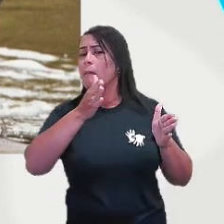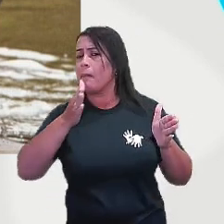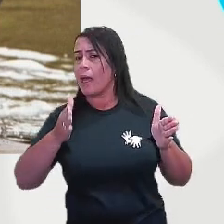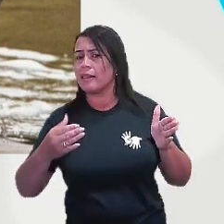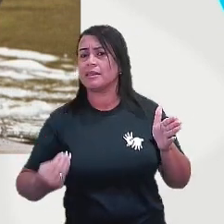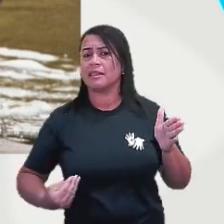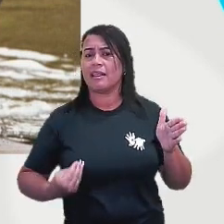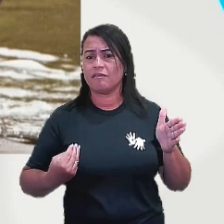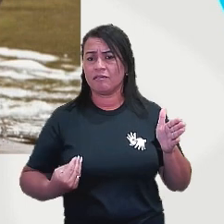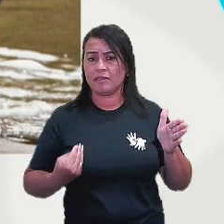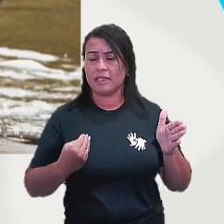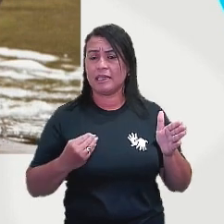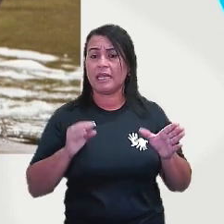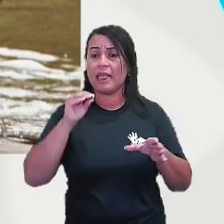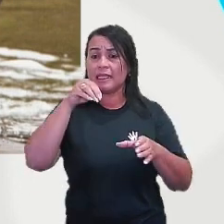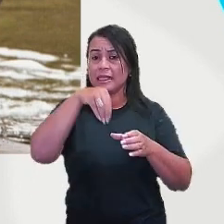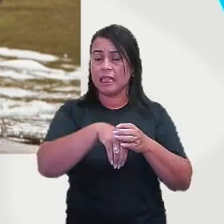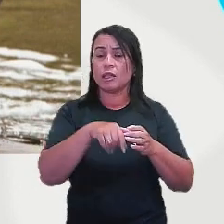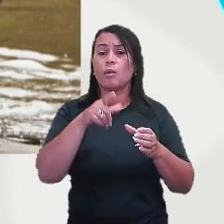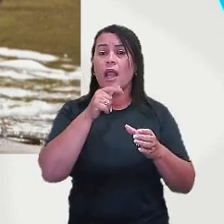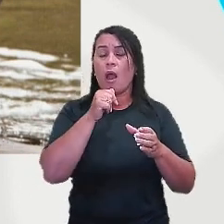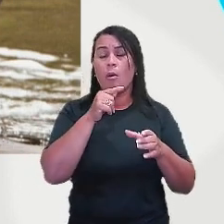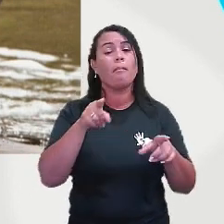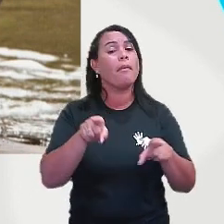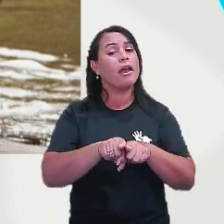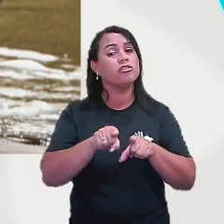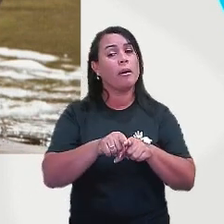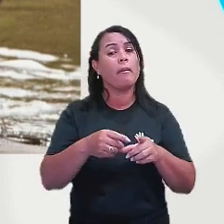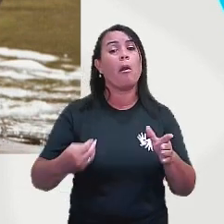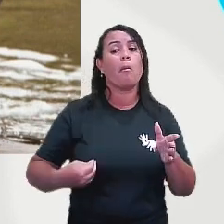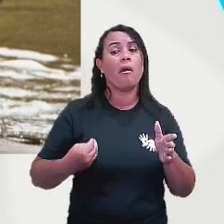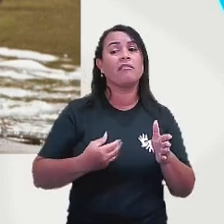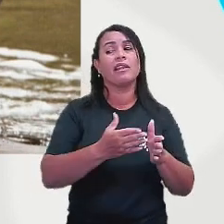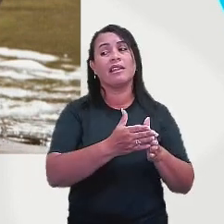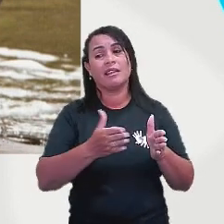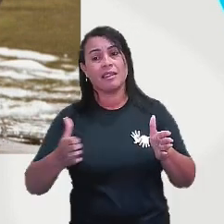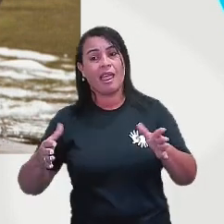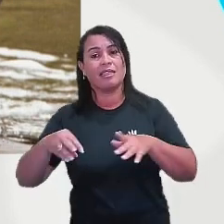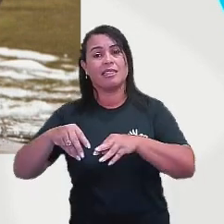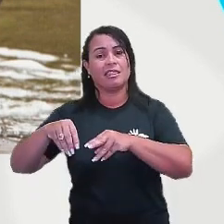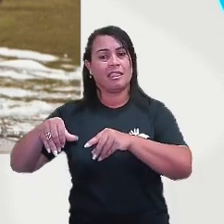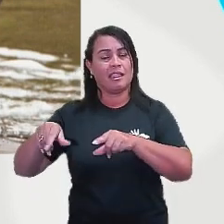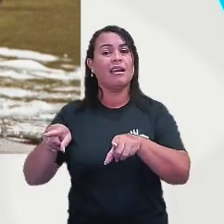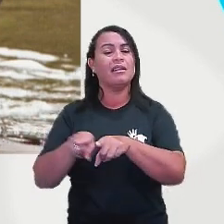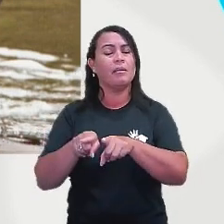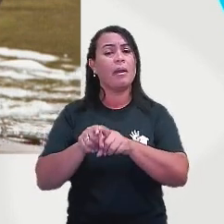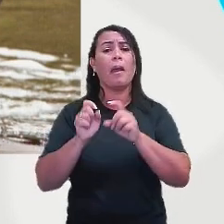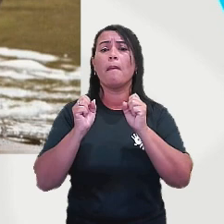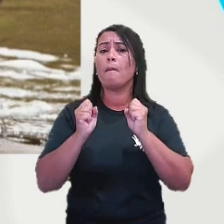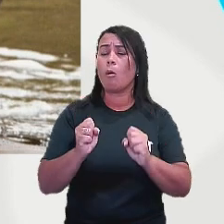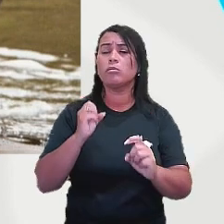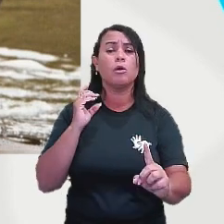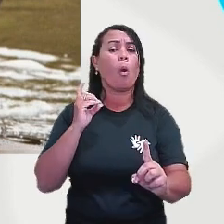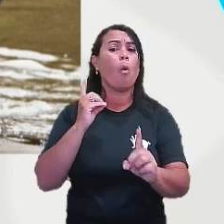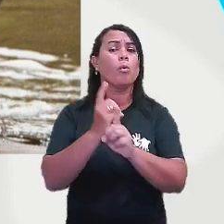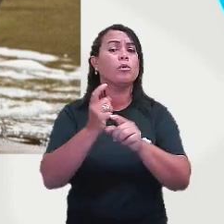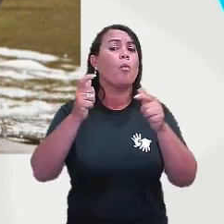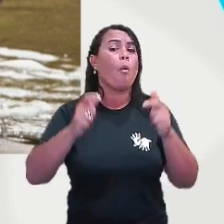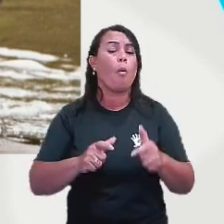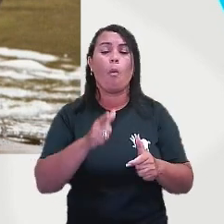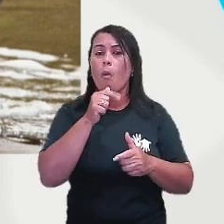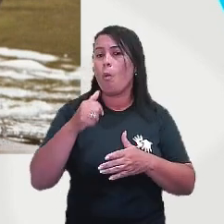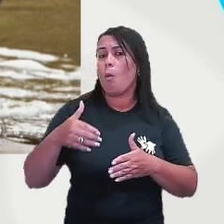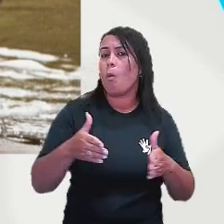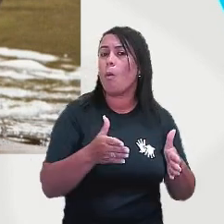da vida dentro da água, mas também são terrestres. Podem ser encontrados em